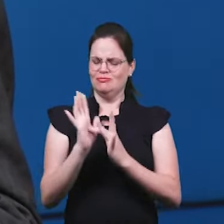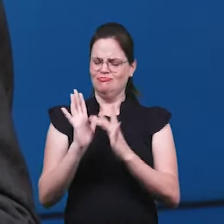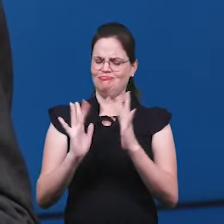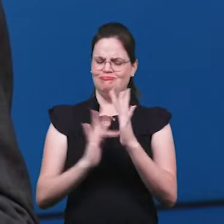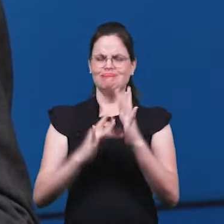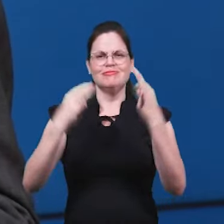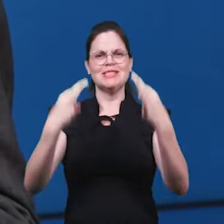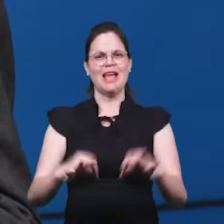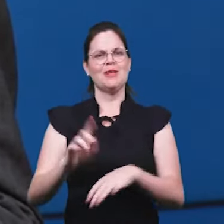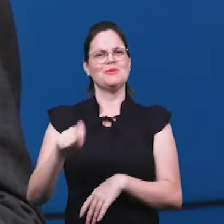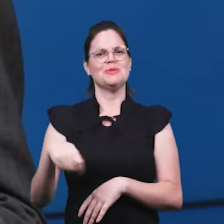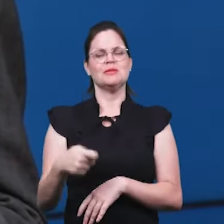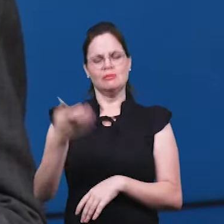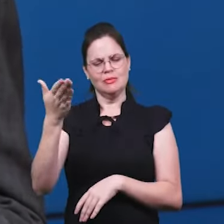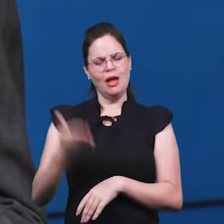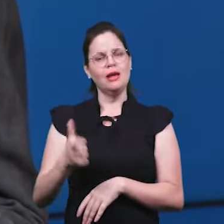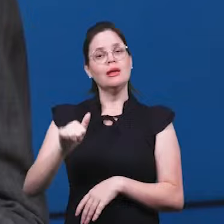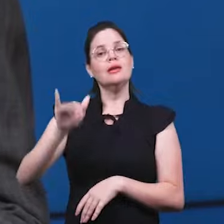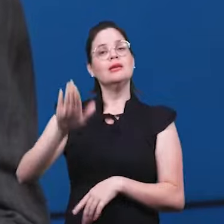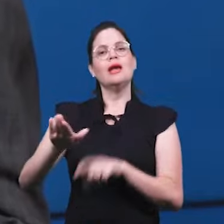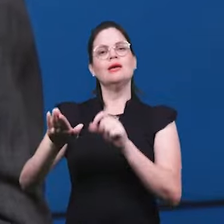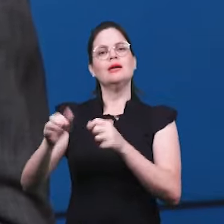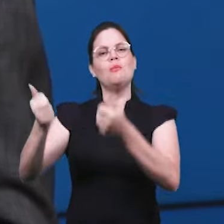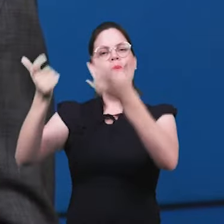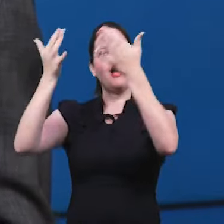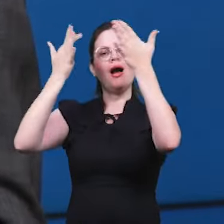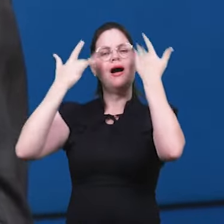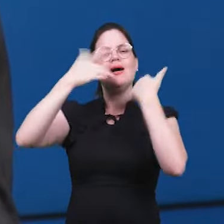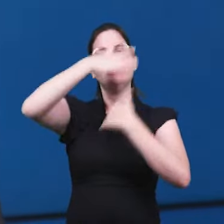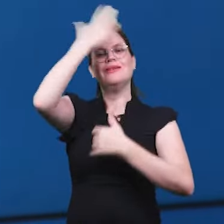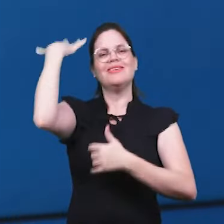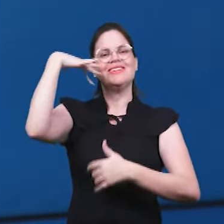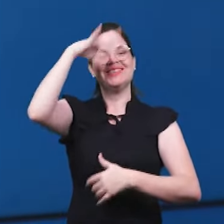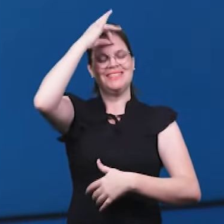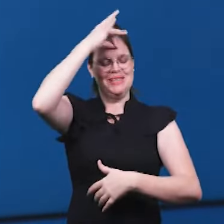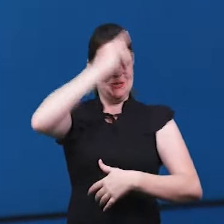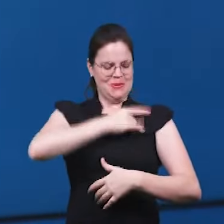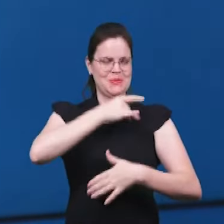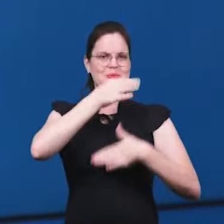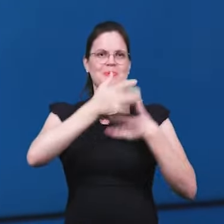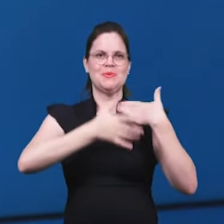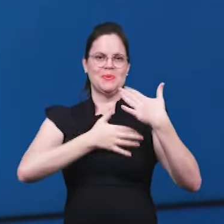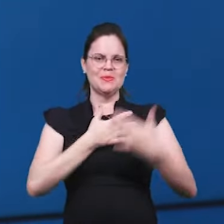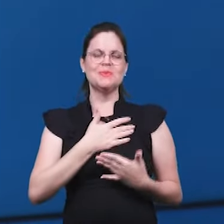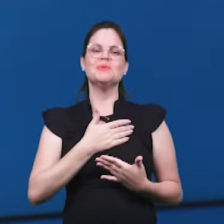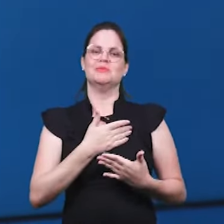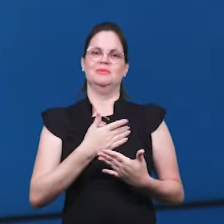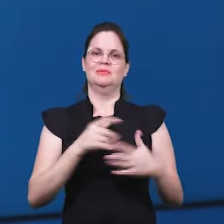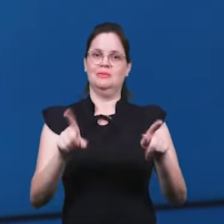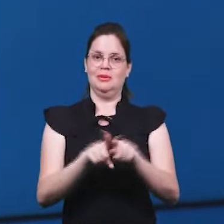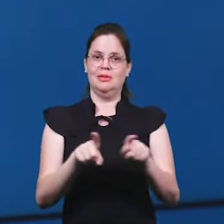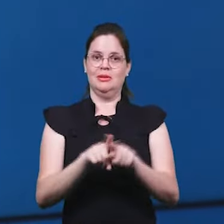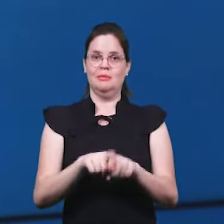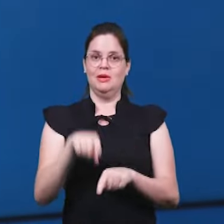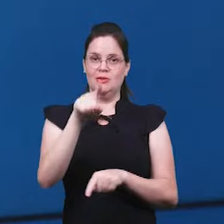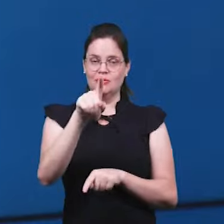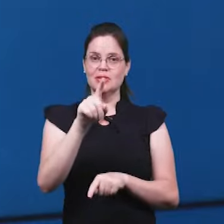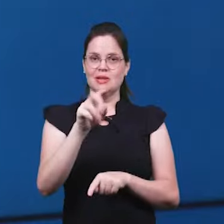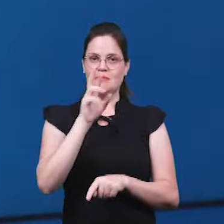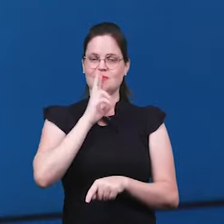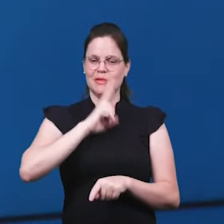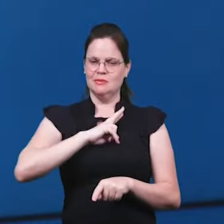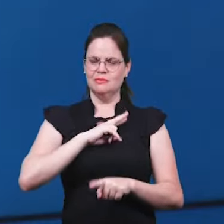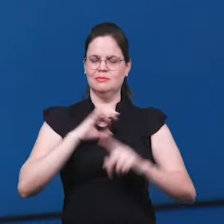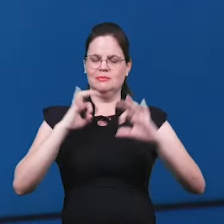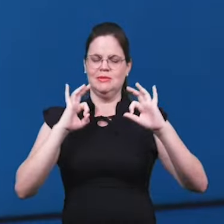palavra Jesus. Jesus é aquele, né, que diz que batiza com o Espírito Santo, né? É aquele que na resposta à